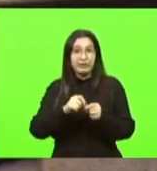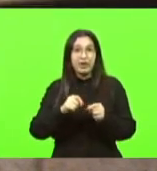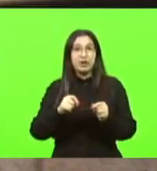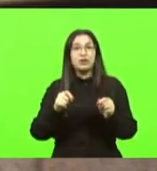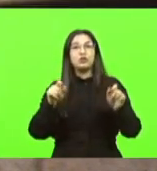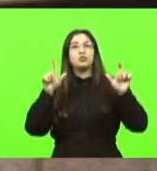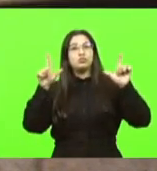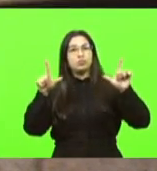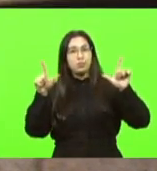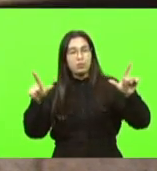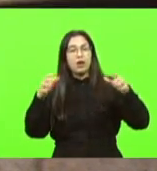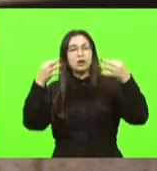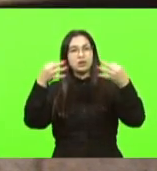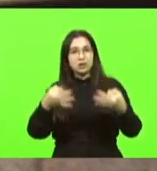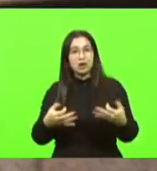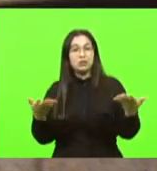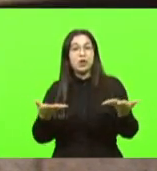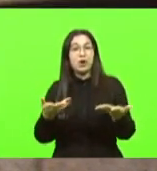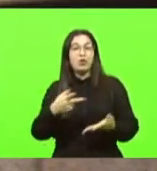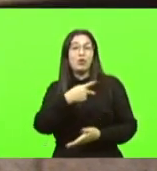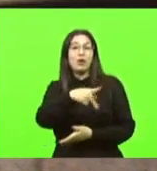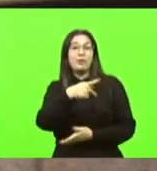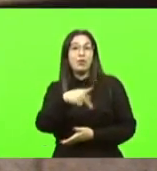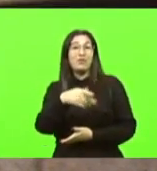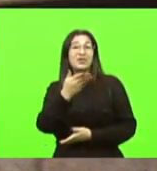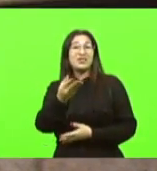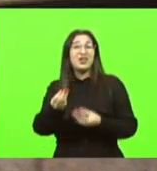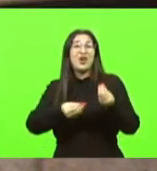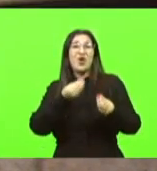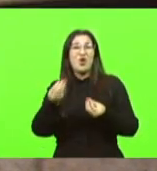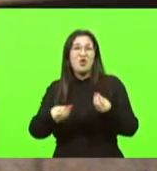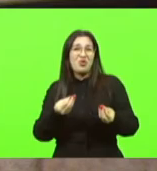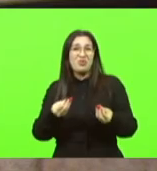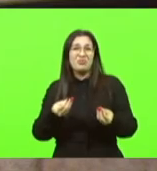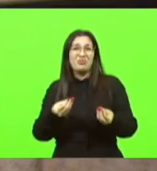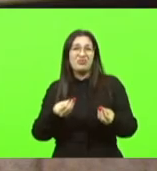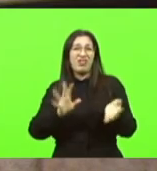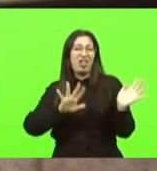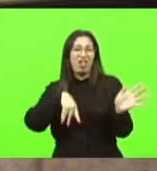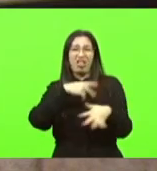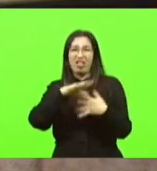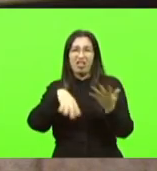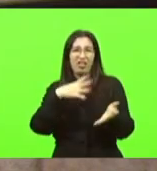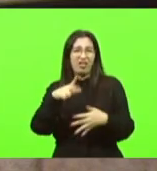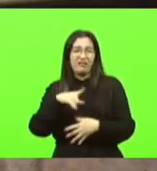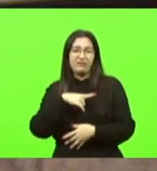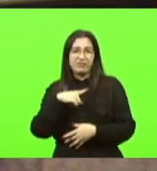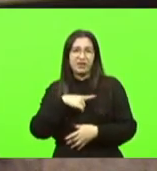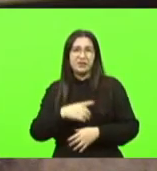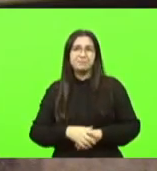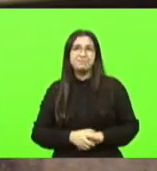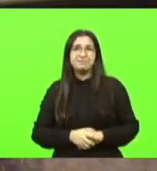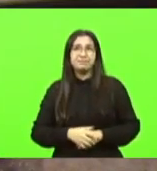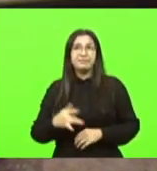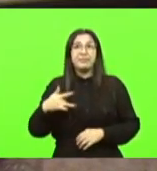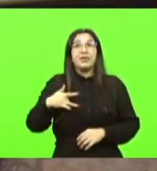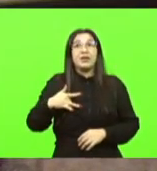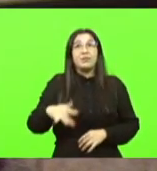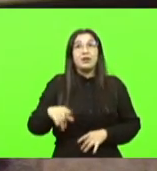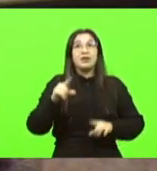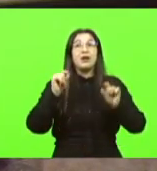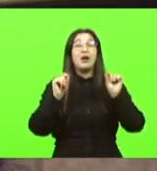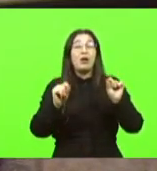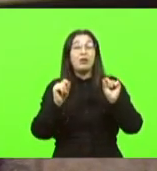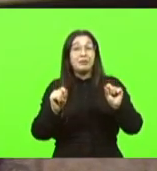cambada aí e faz aquilo aquela papelão lá na frente Ah e outra coisa é lamentável